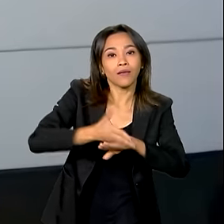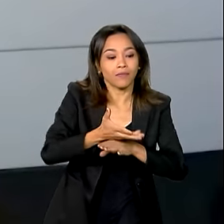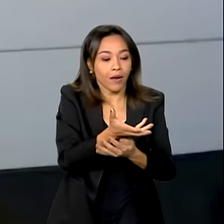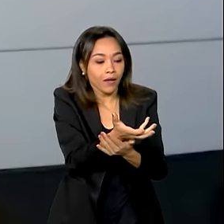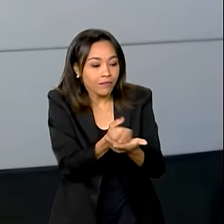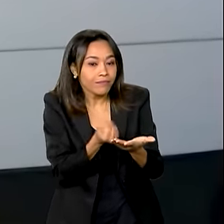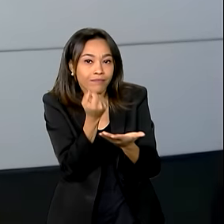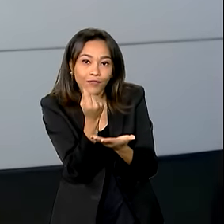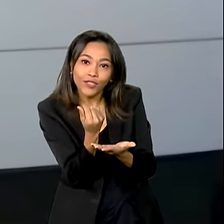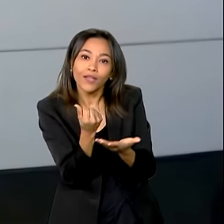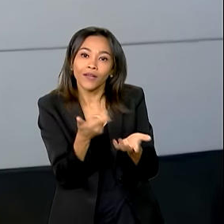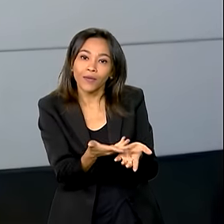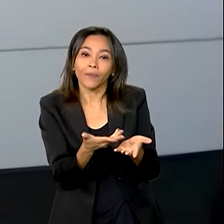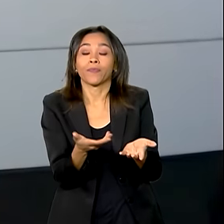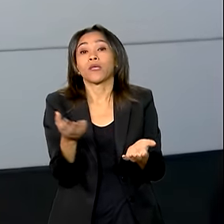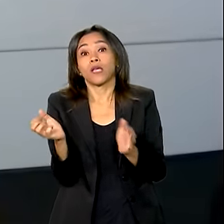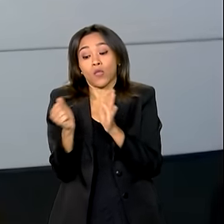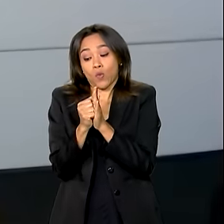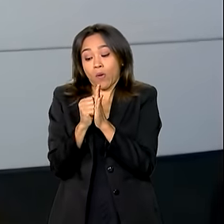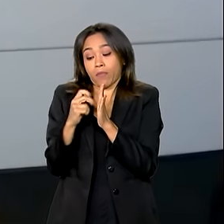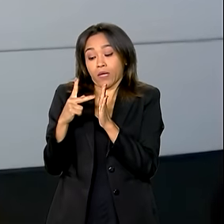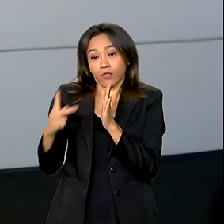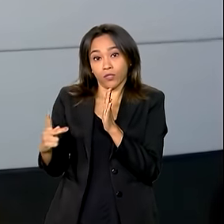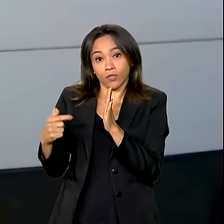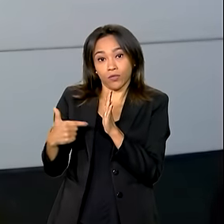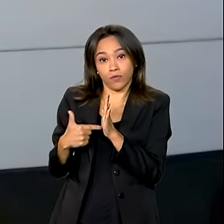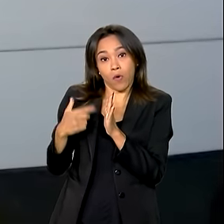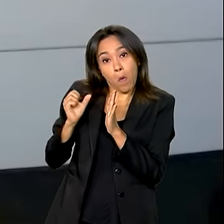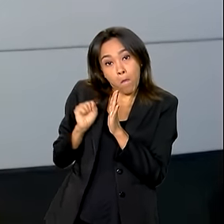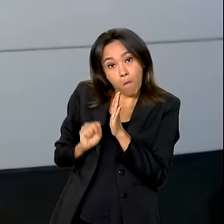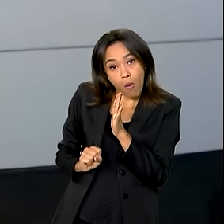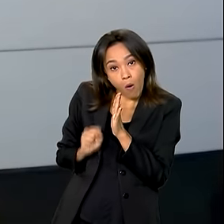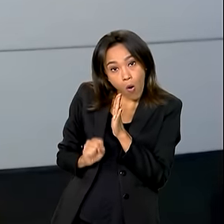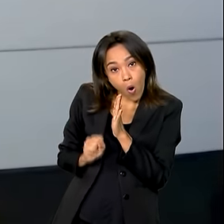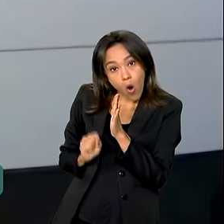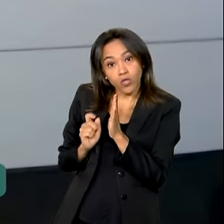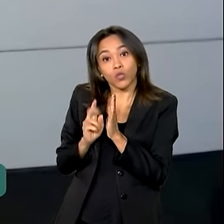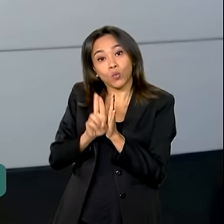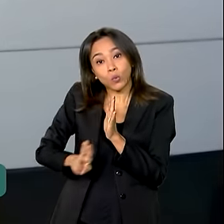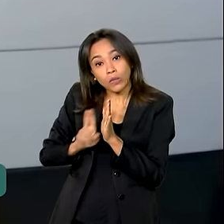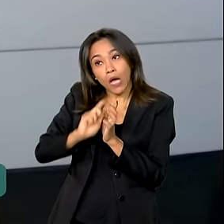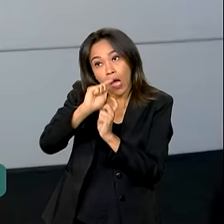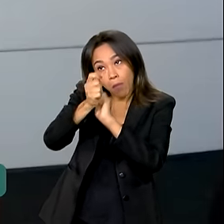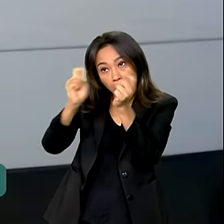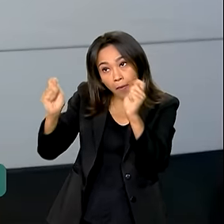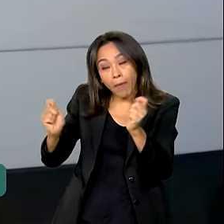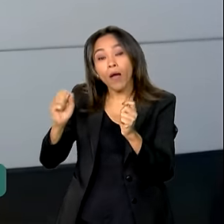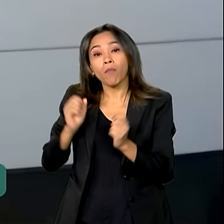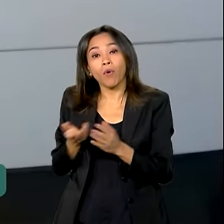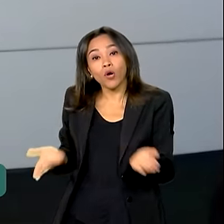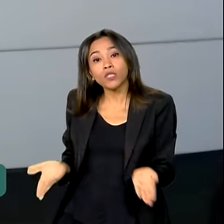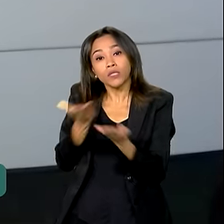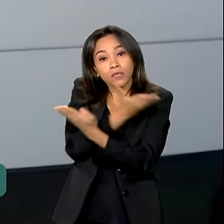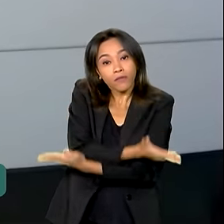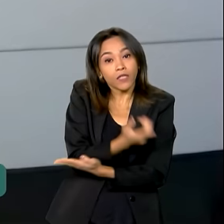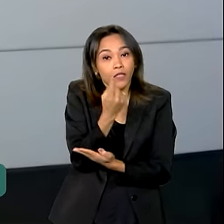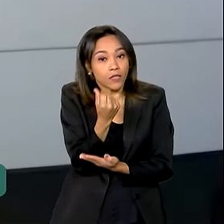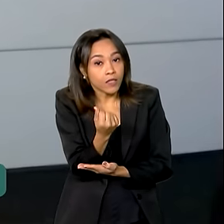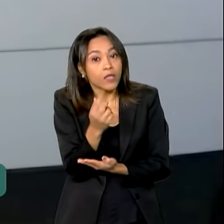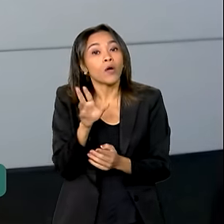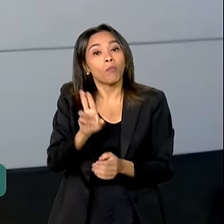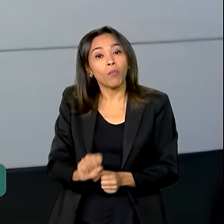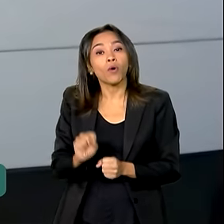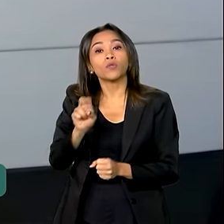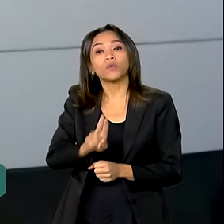dele. Aí, pelo aplicativo Caixa Tem, ele pode tanto fazer pagamentos, fazer transferências, como Pix, por exemplo, e também